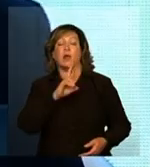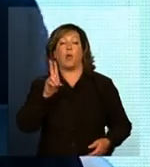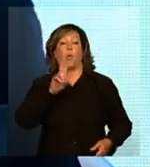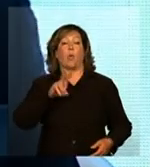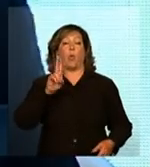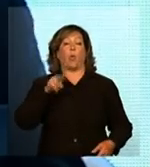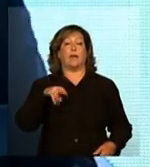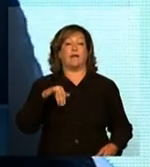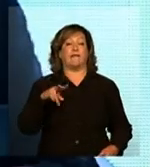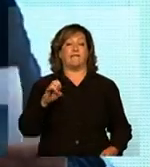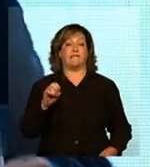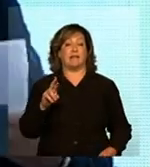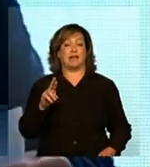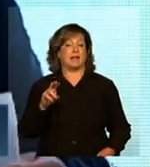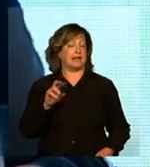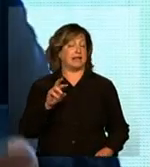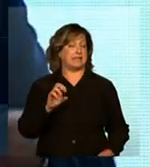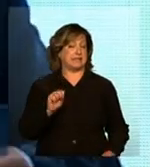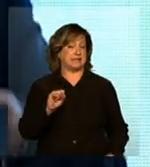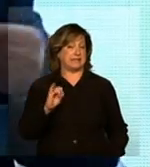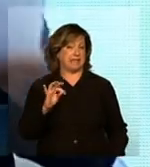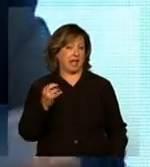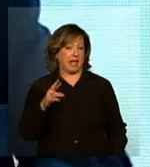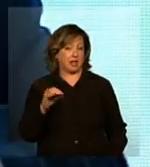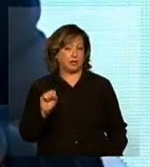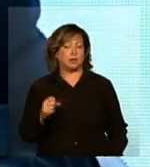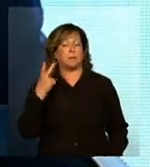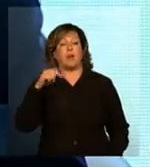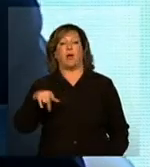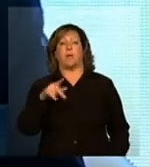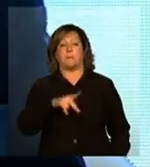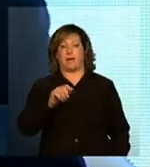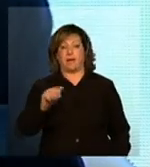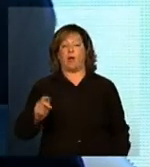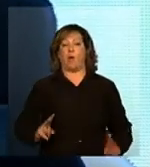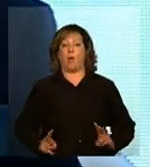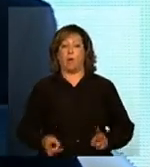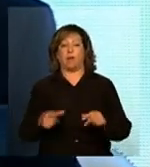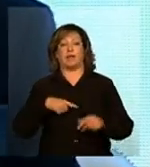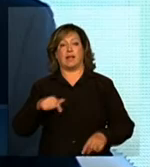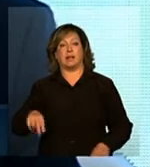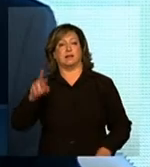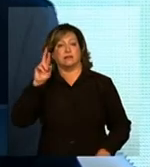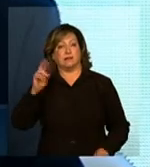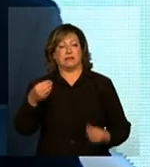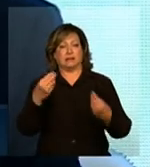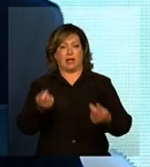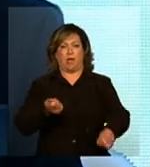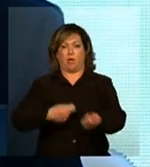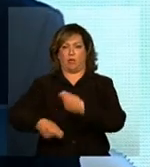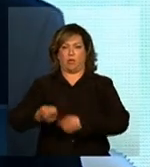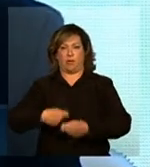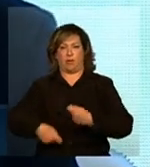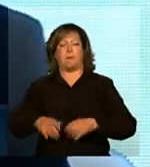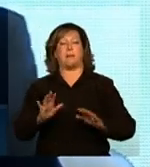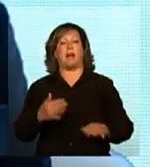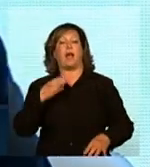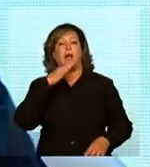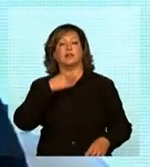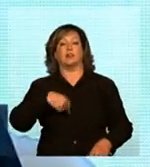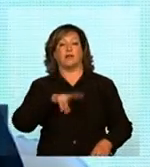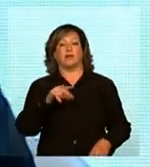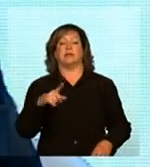universitários, para que o PAA continue tendo esse papel de garantir comercialização, mas eu acho que nós vamos também